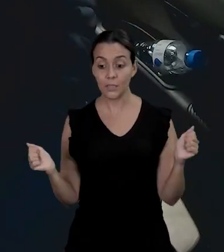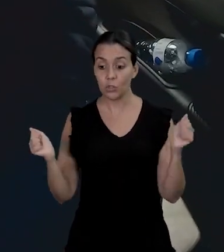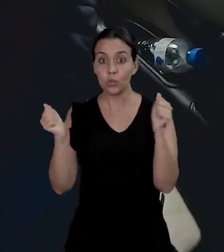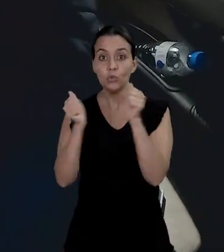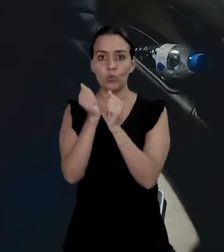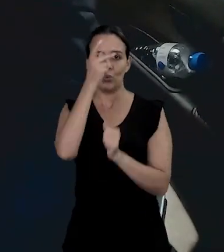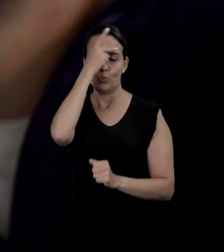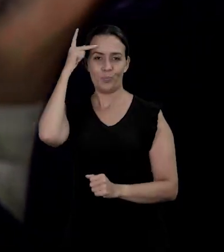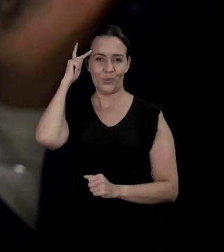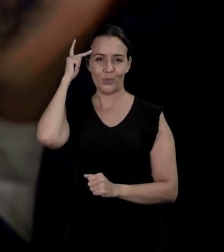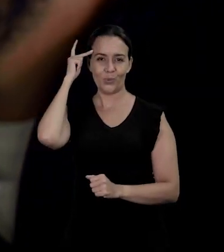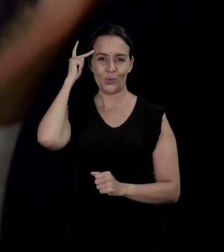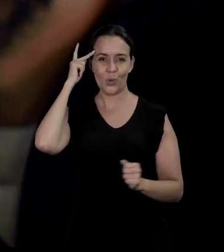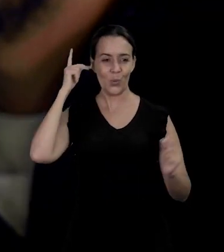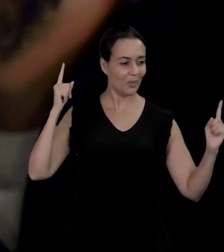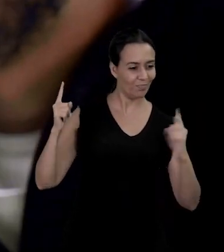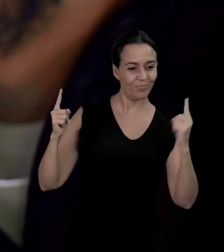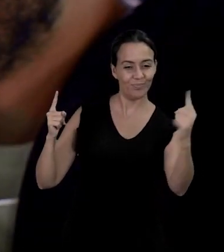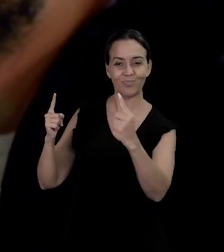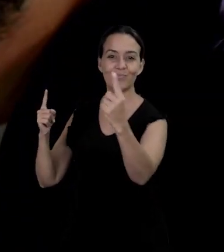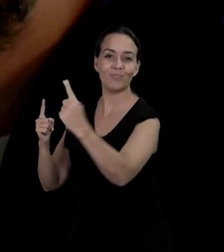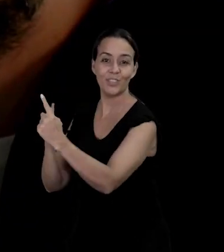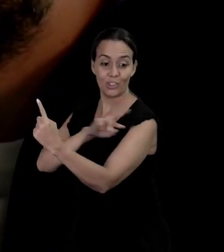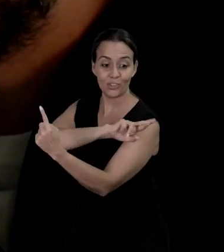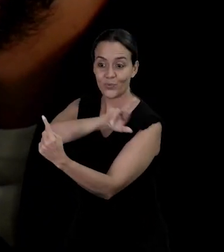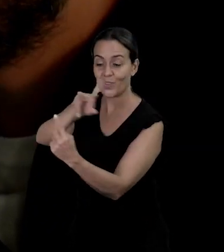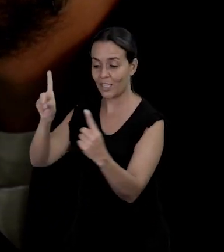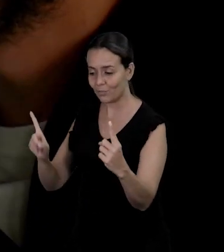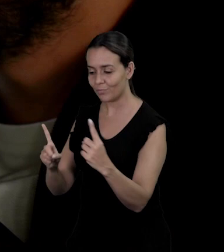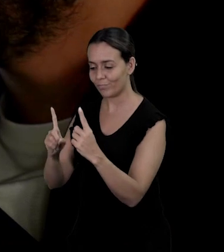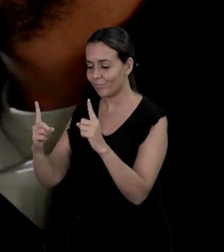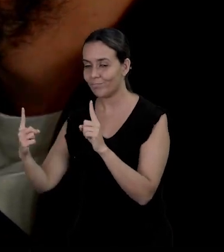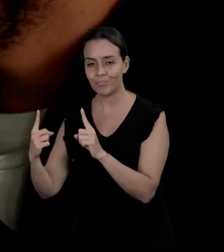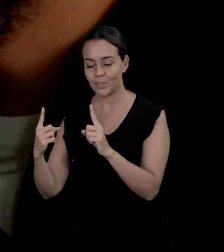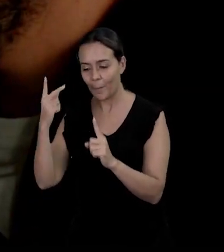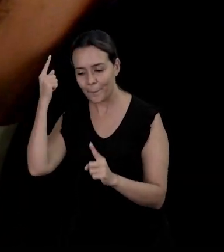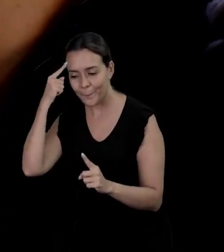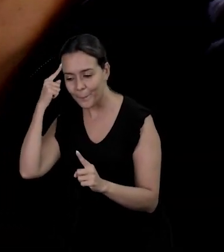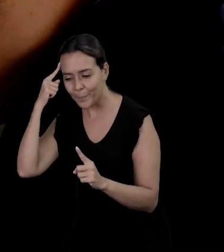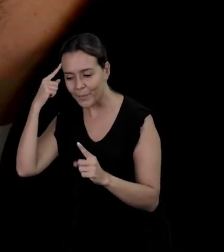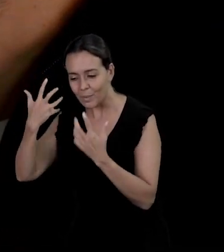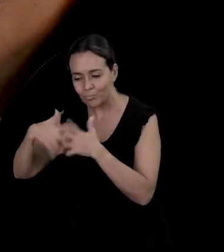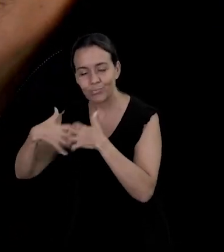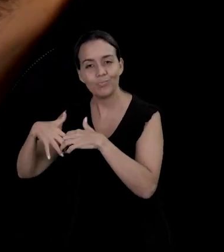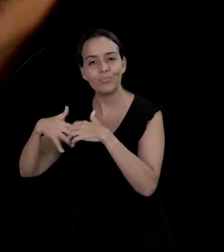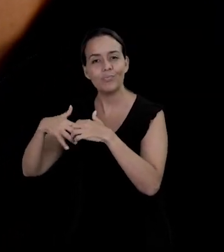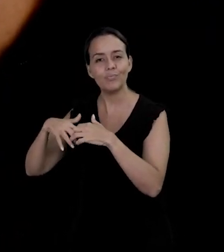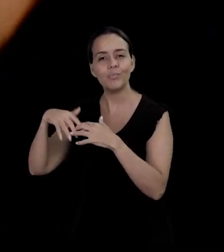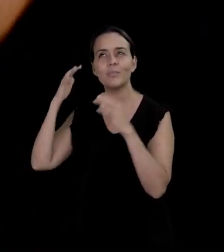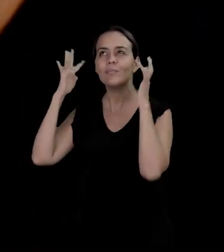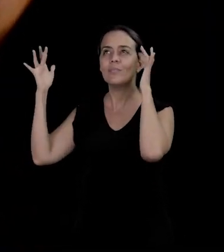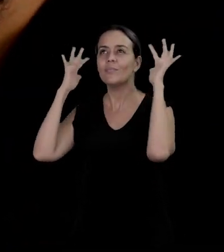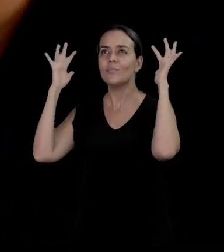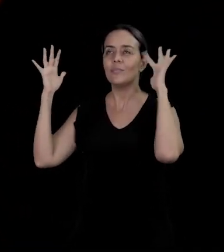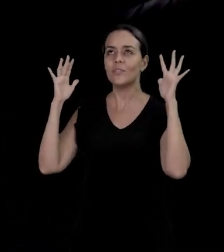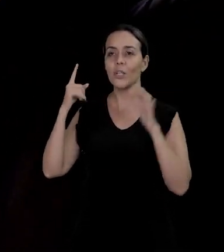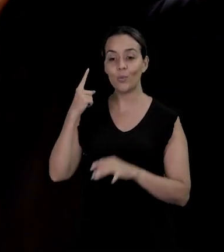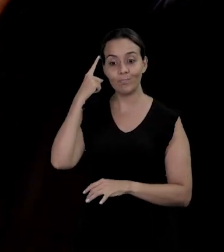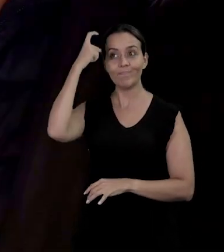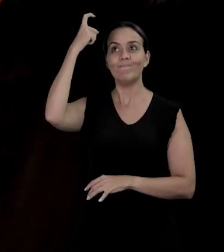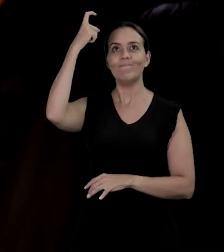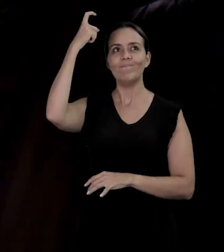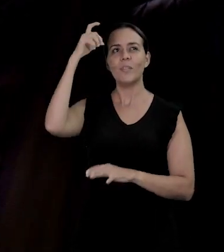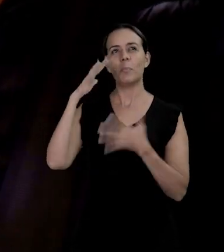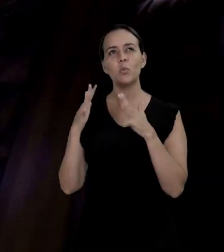assunto, faz uns 4 anos também, e a gente trouxe para o Brasil uma pesquisadora que trabalhava para uma das